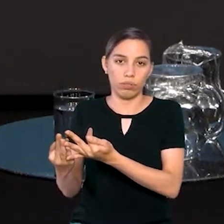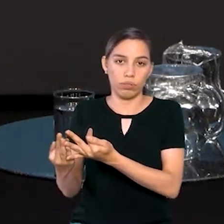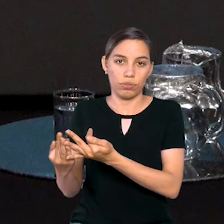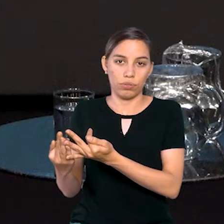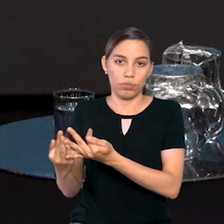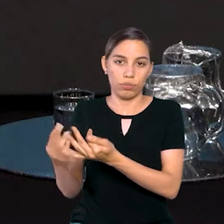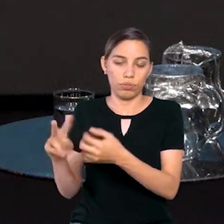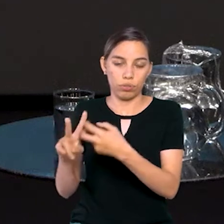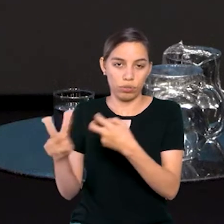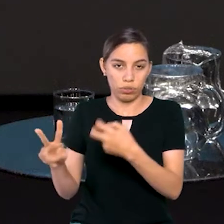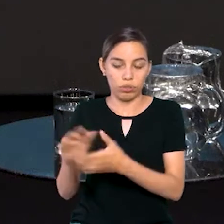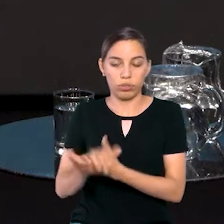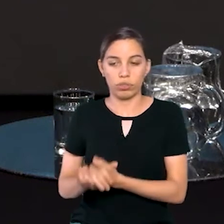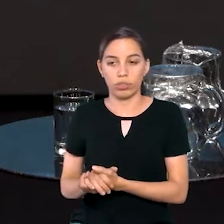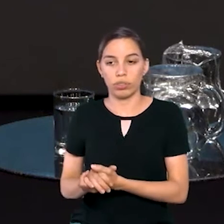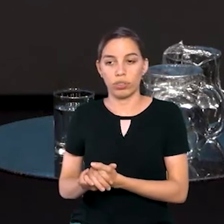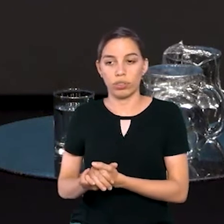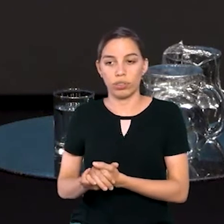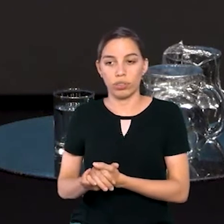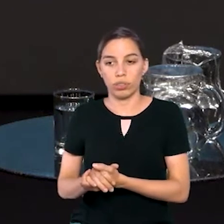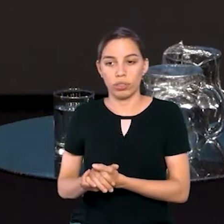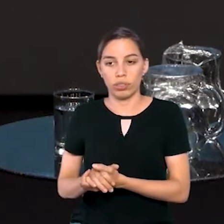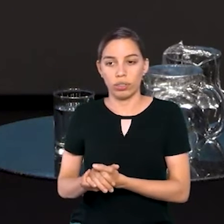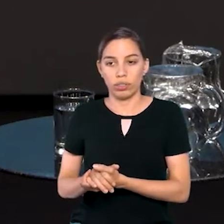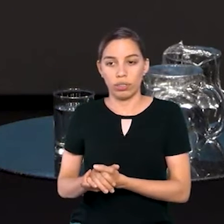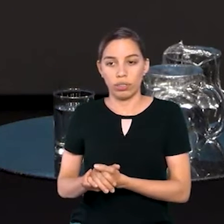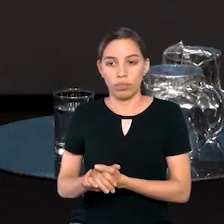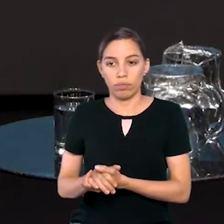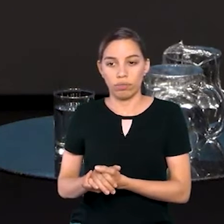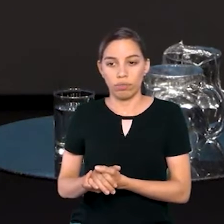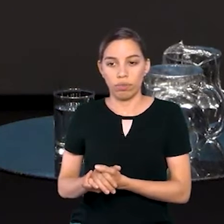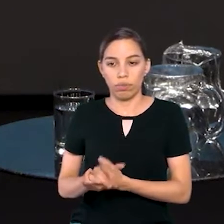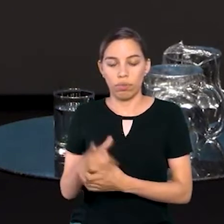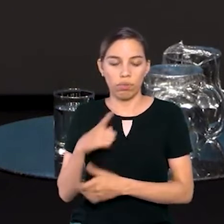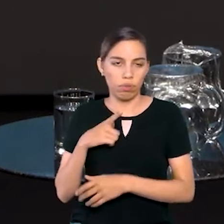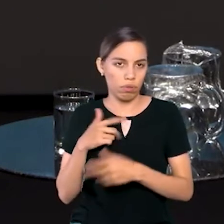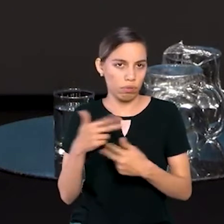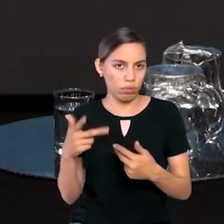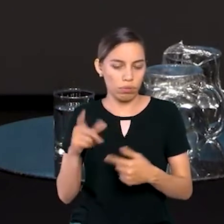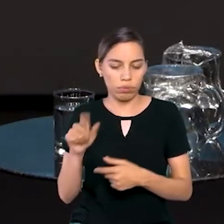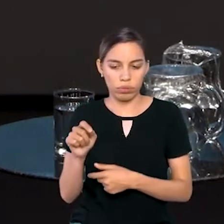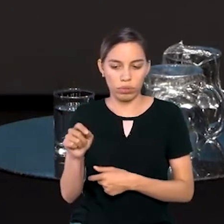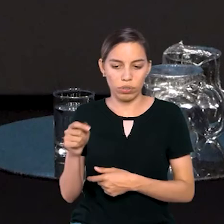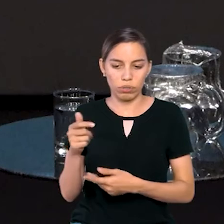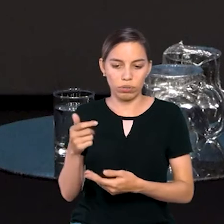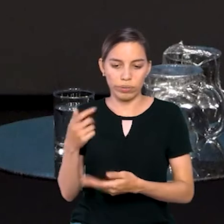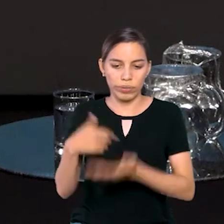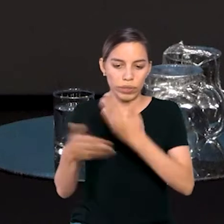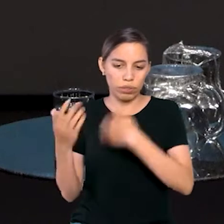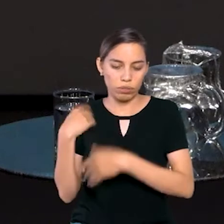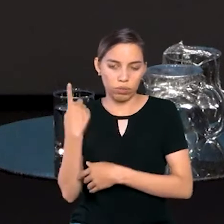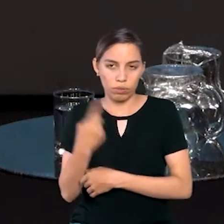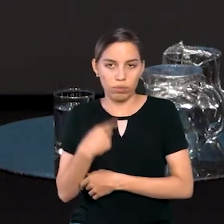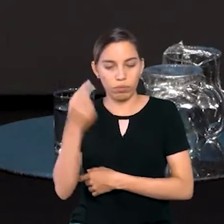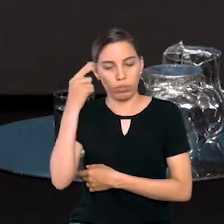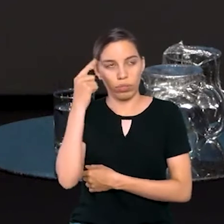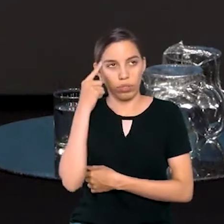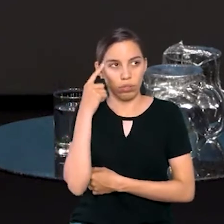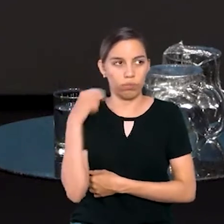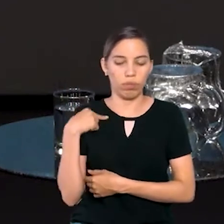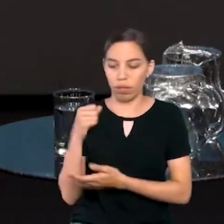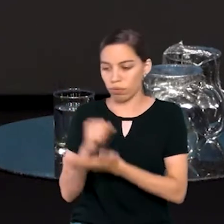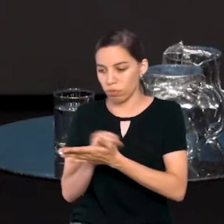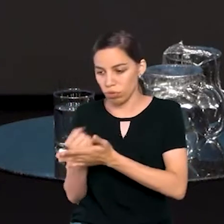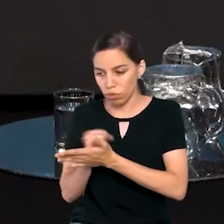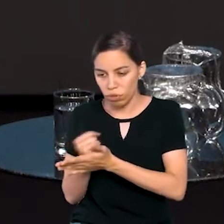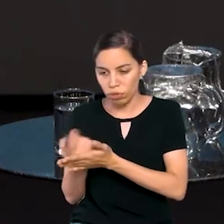De alguma maneira, nós mesmos sempre achamos que a gente era autossuficiente, que a gente se virava com a nossa medicina, com as